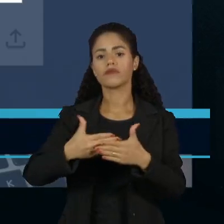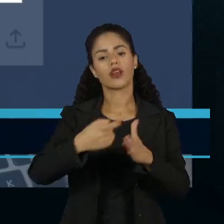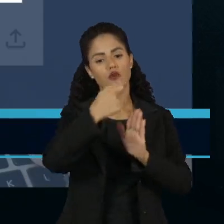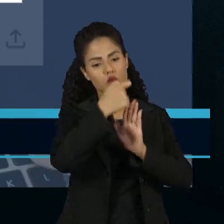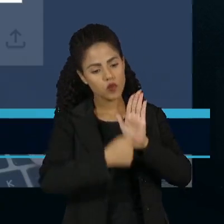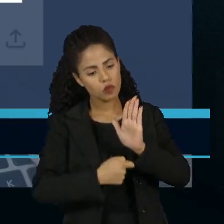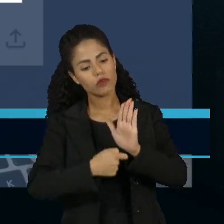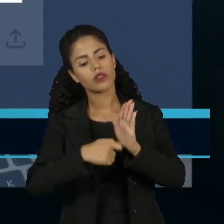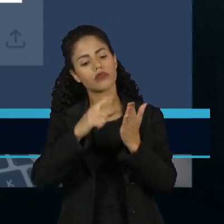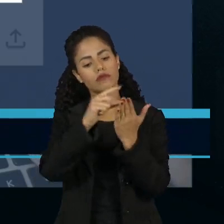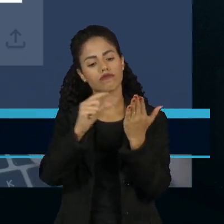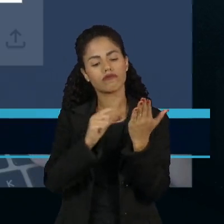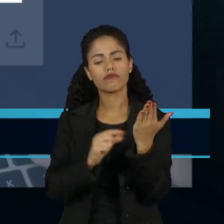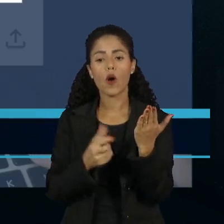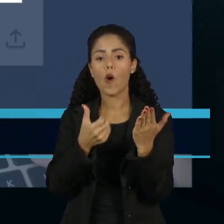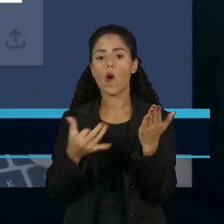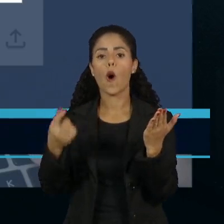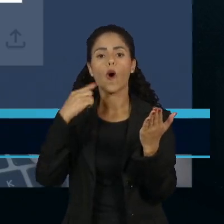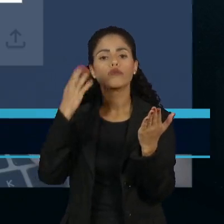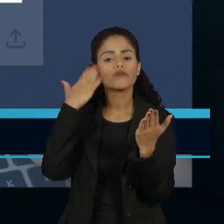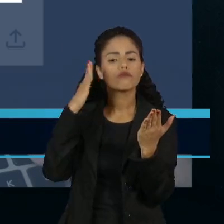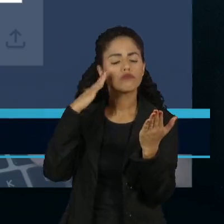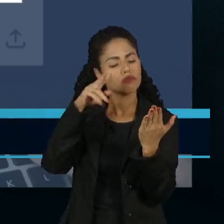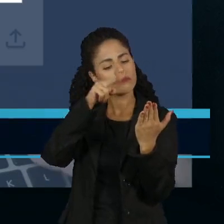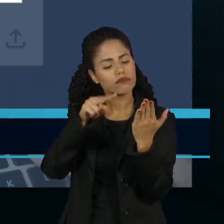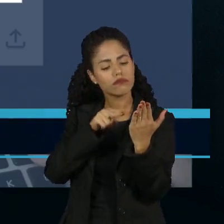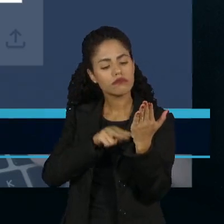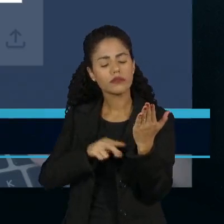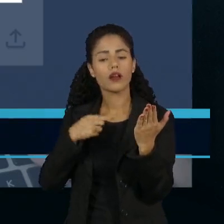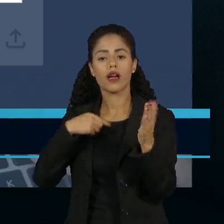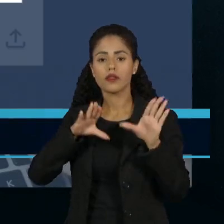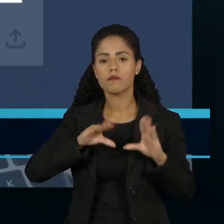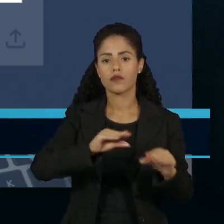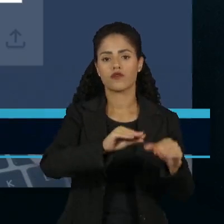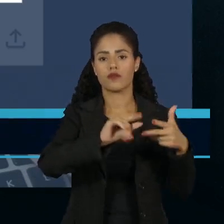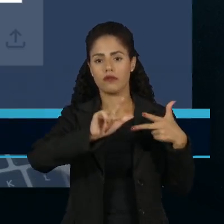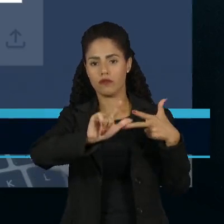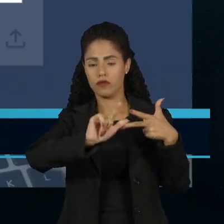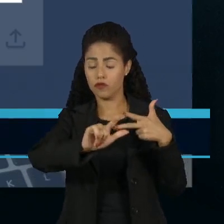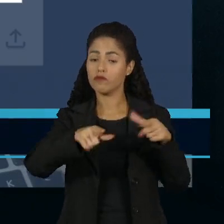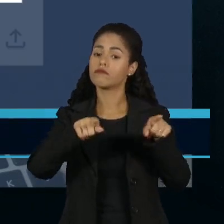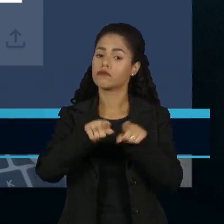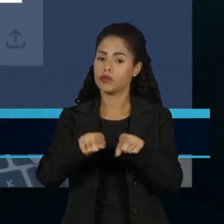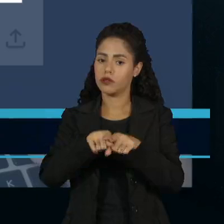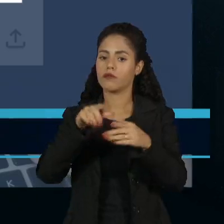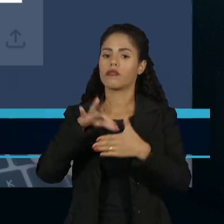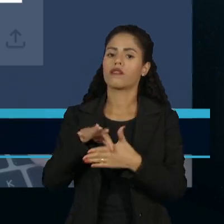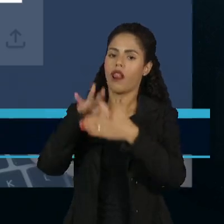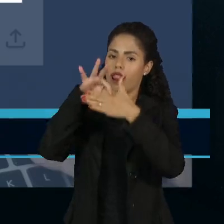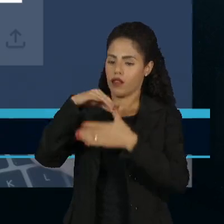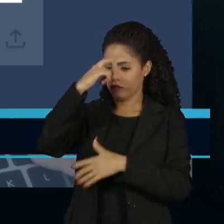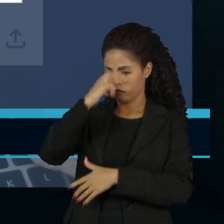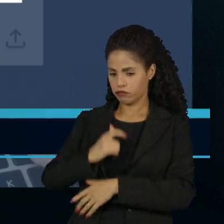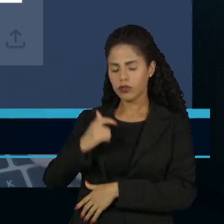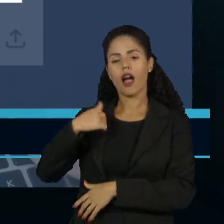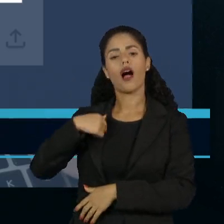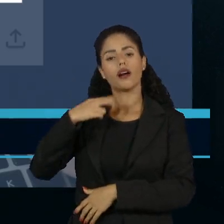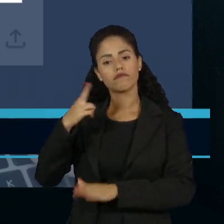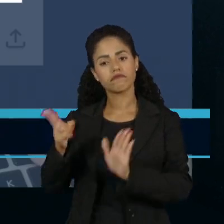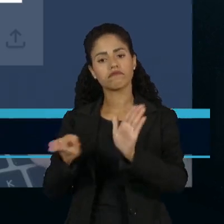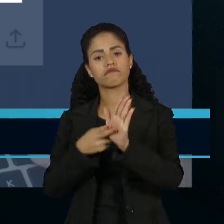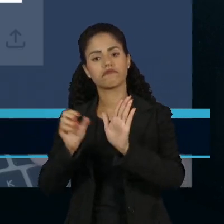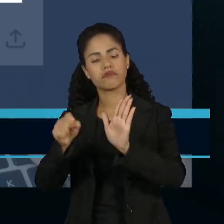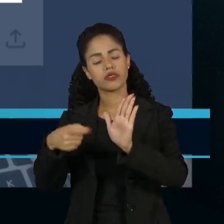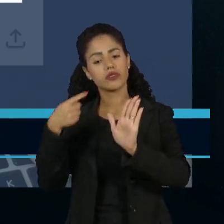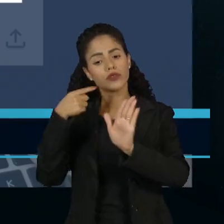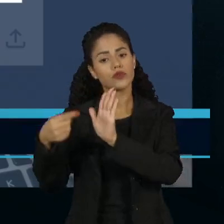qualquer possibilidade de interpretação de eventual intervenção do Legislativo. E como líder do governo, reafirmou a